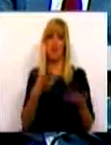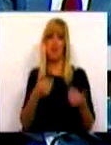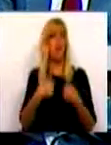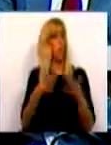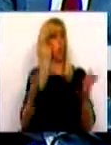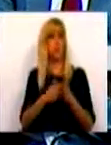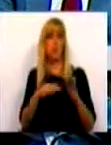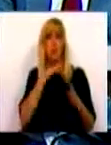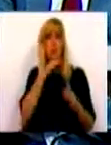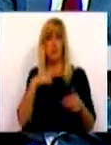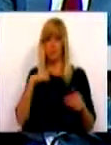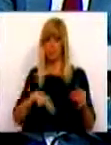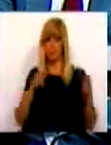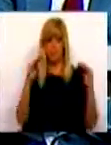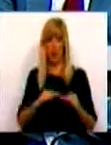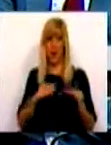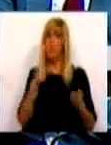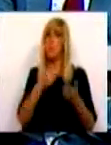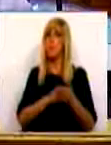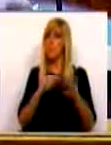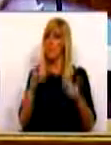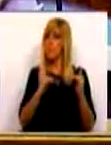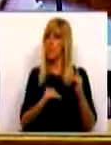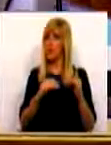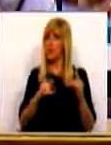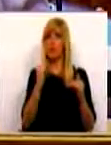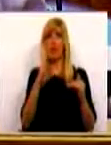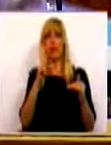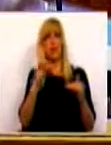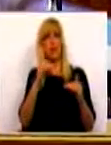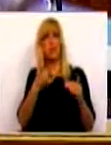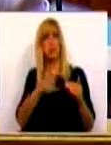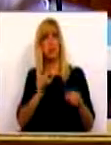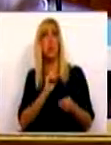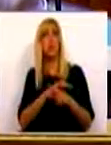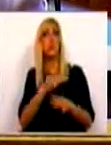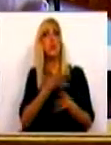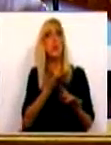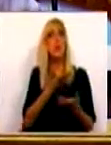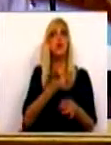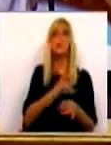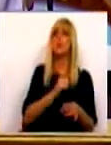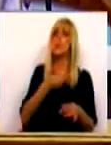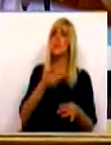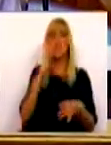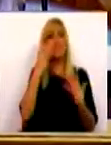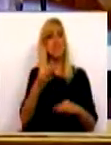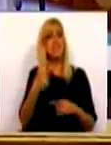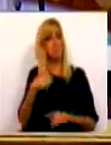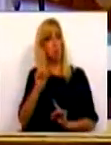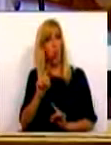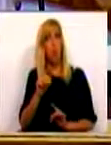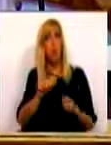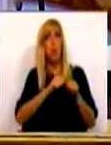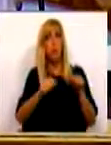Todas as famílias portuguesas pagam menos IRS em 2018 do que em 2017. Não é simples. No período em que a